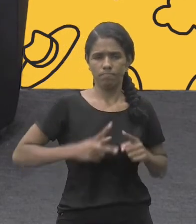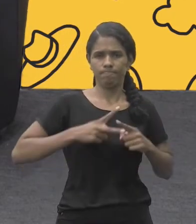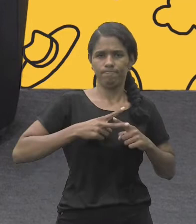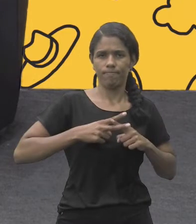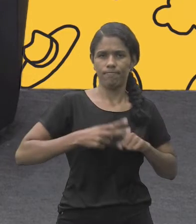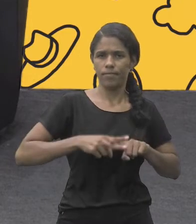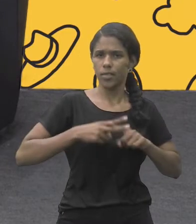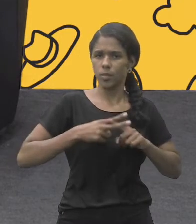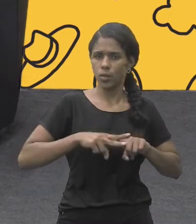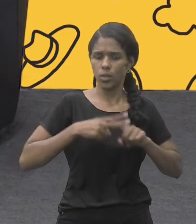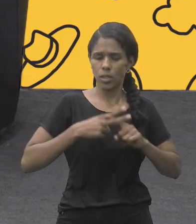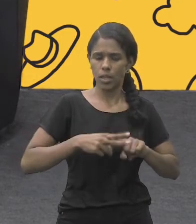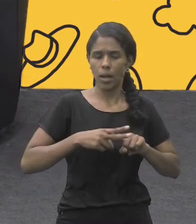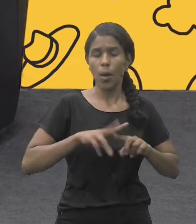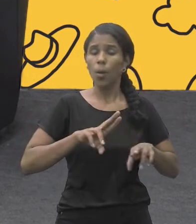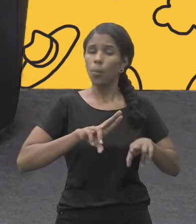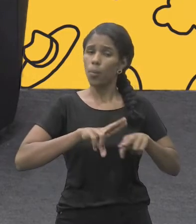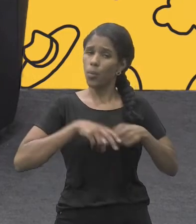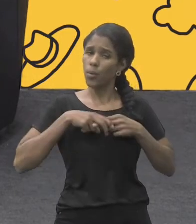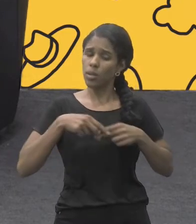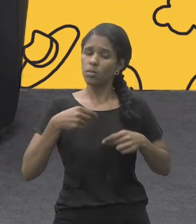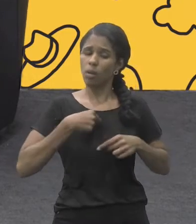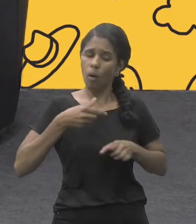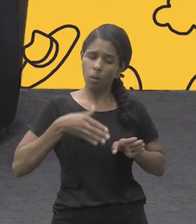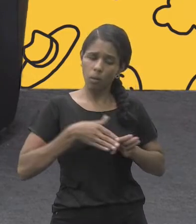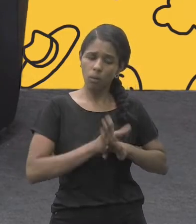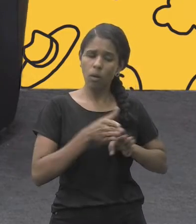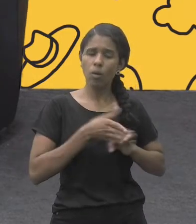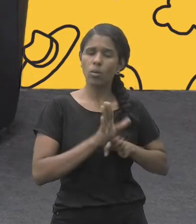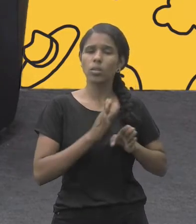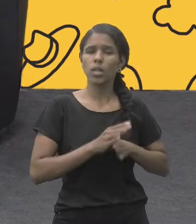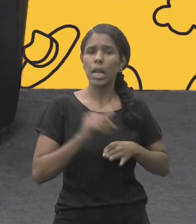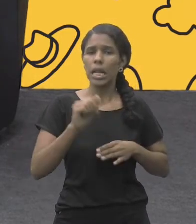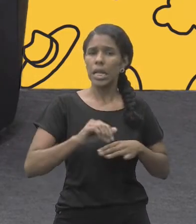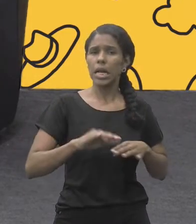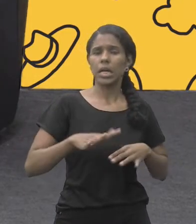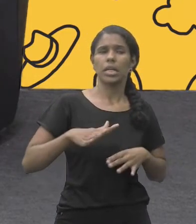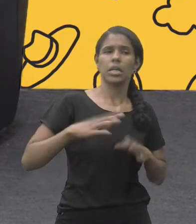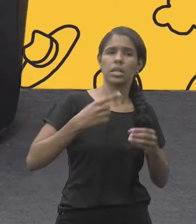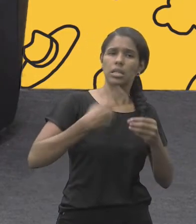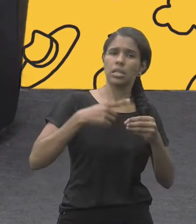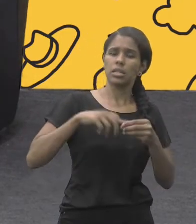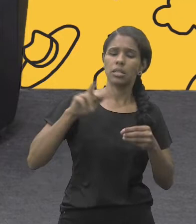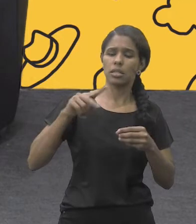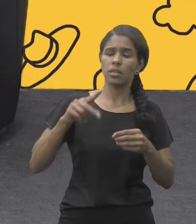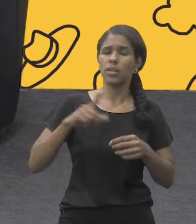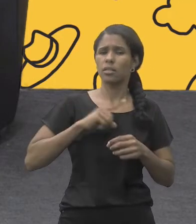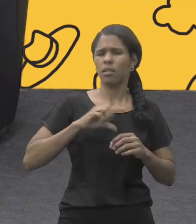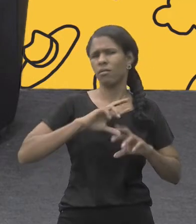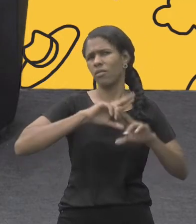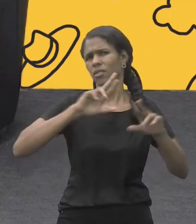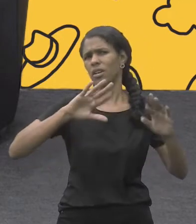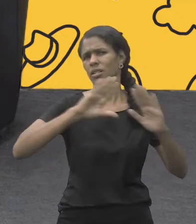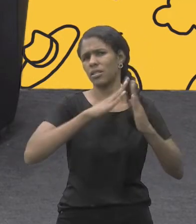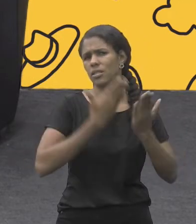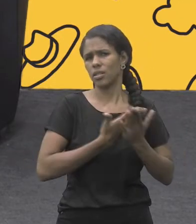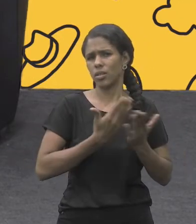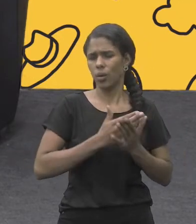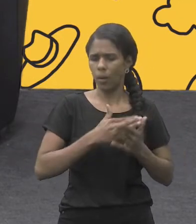bem aconselhado, né, para. E nós temos várias escolas aí que trabalham com esse esporte, né, com o judô.